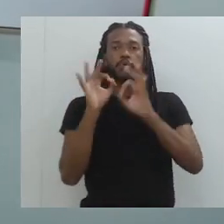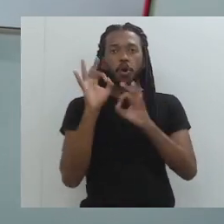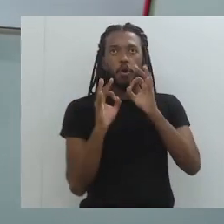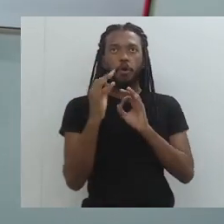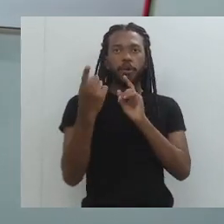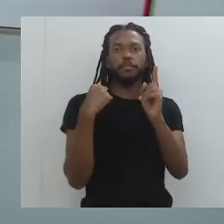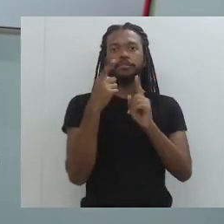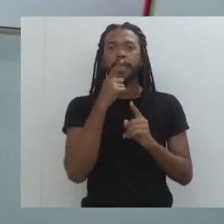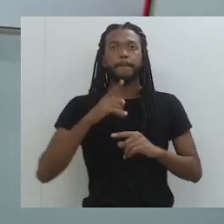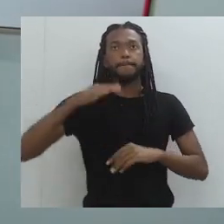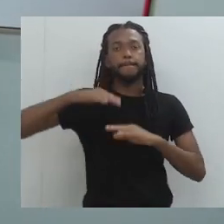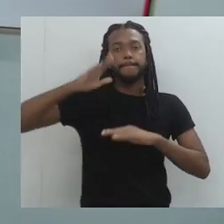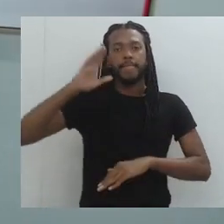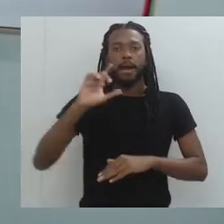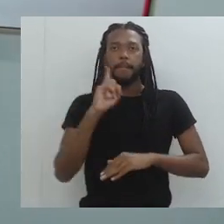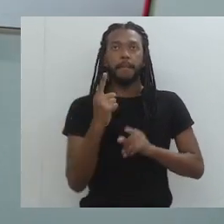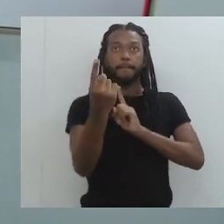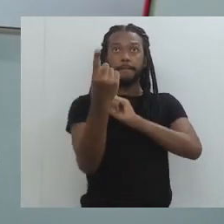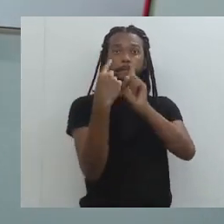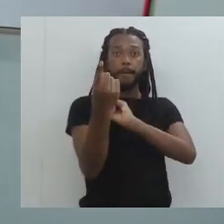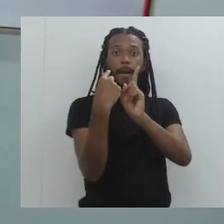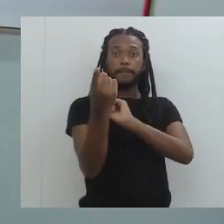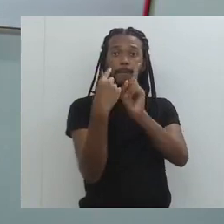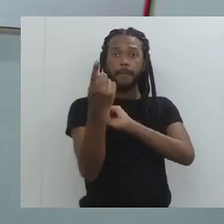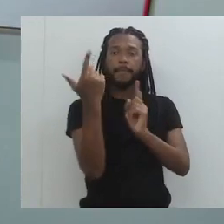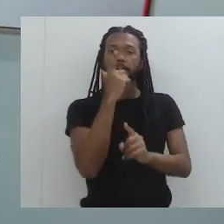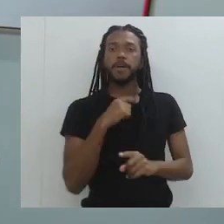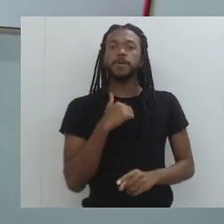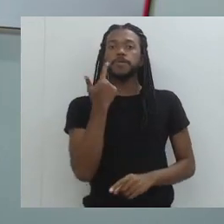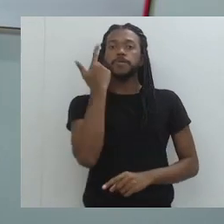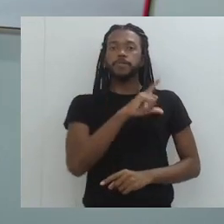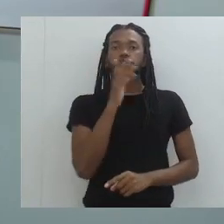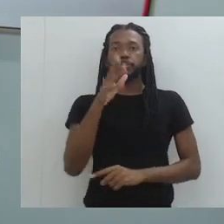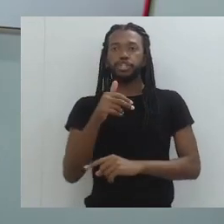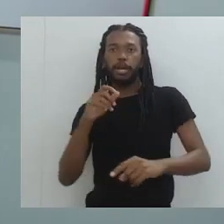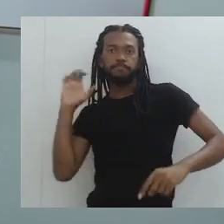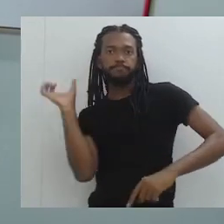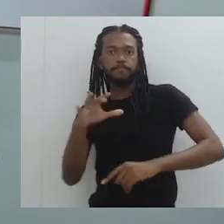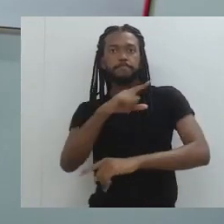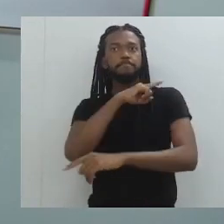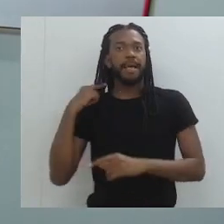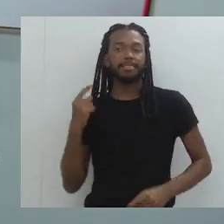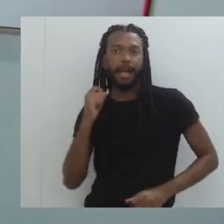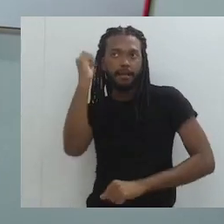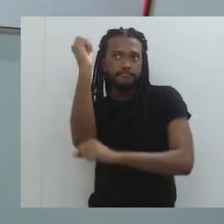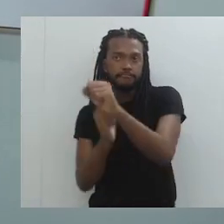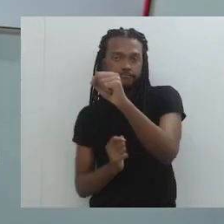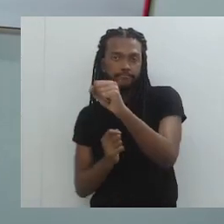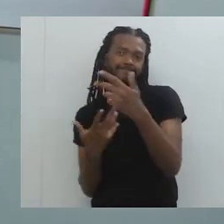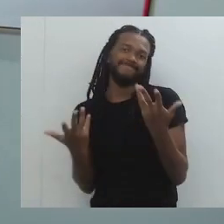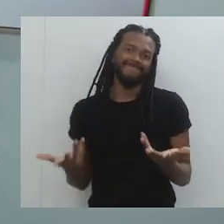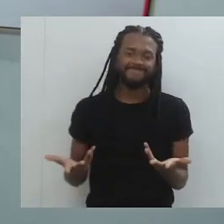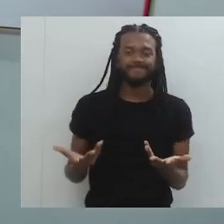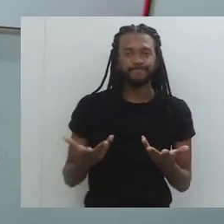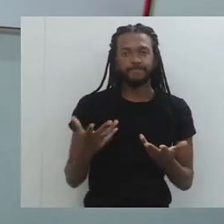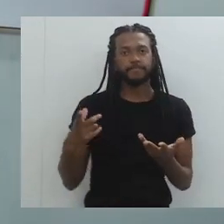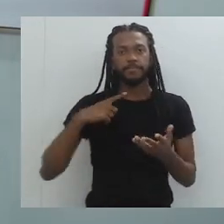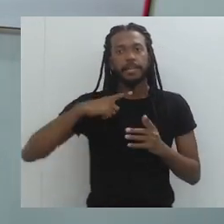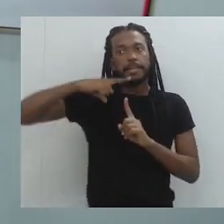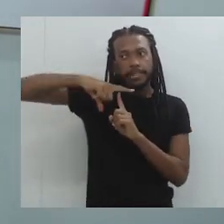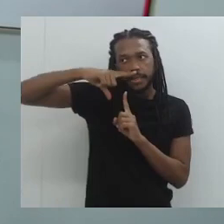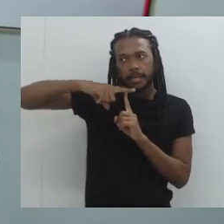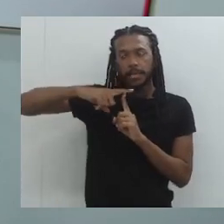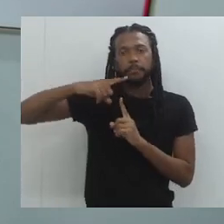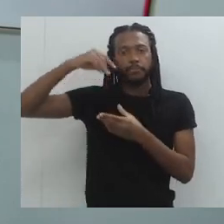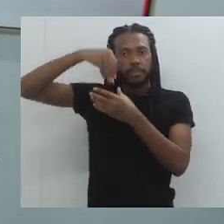ter mais rápido bate-bola para eu conseguir matar. Então, existe também, nesse